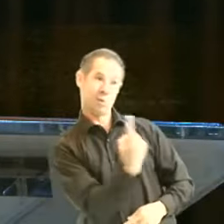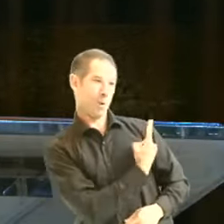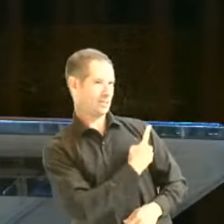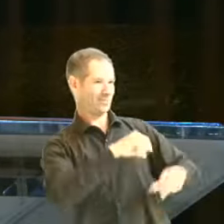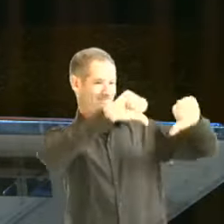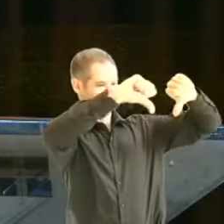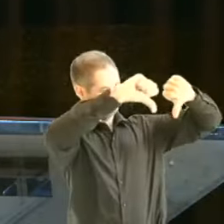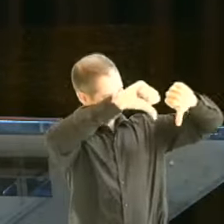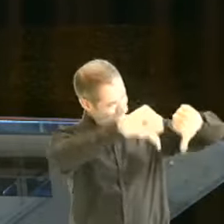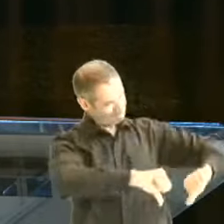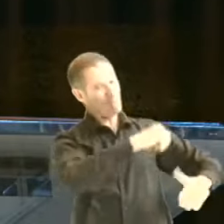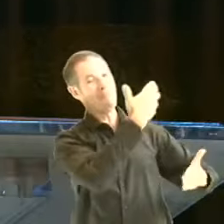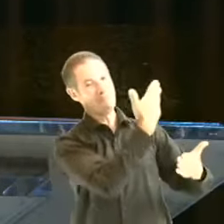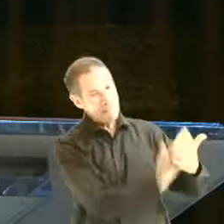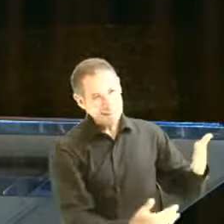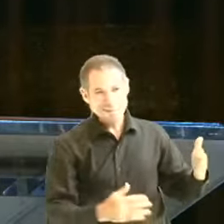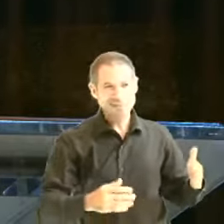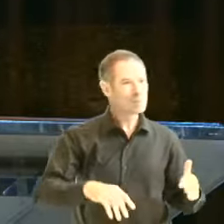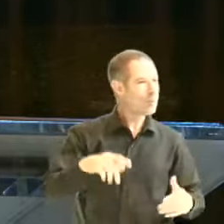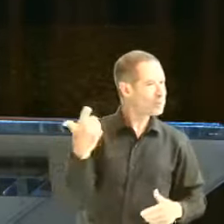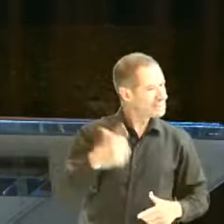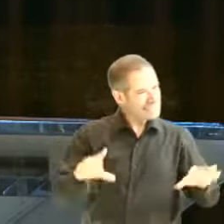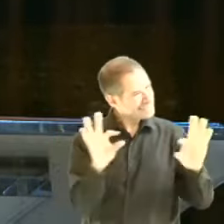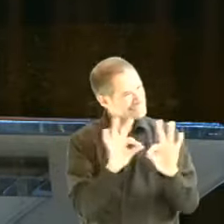consegue nada.